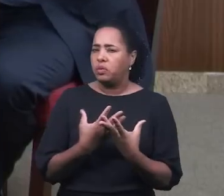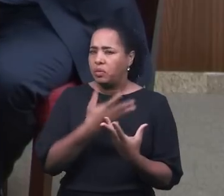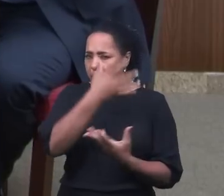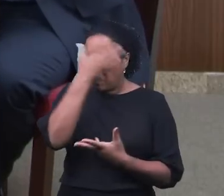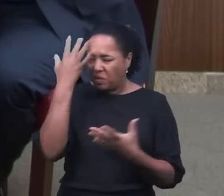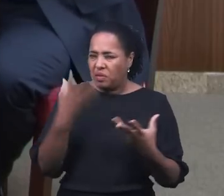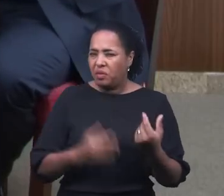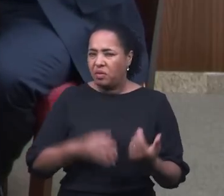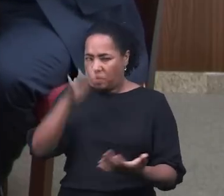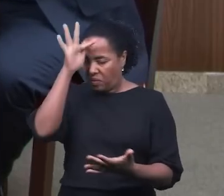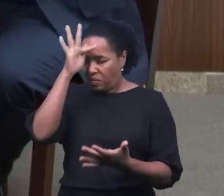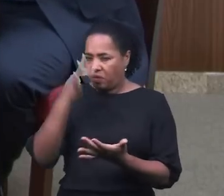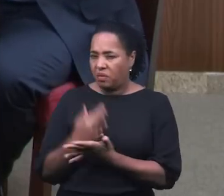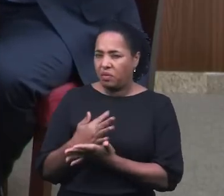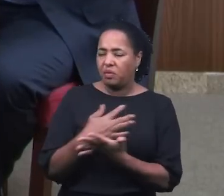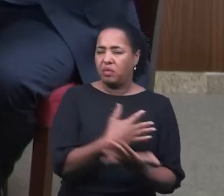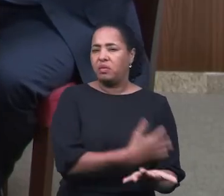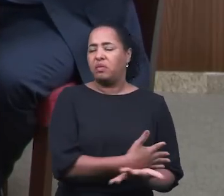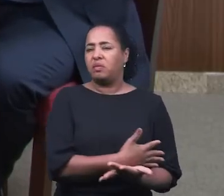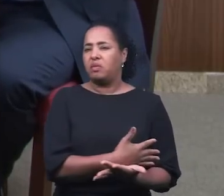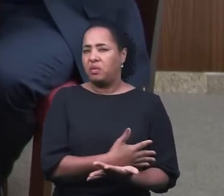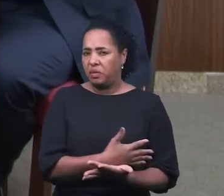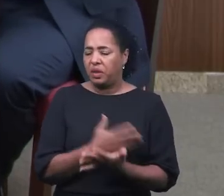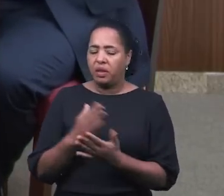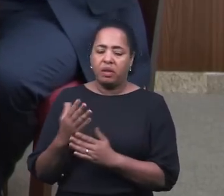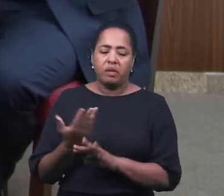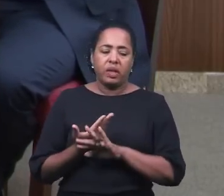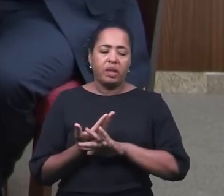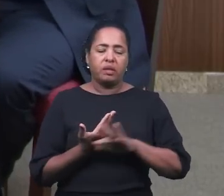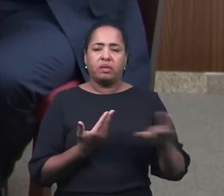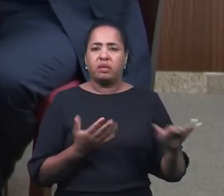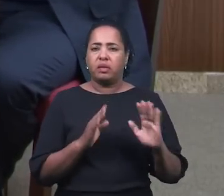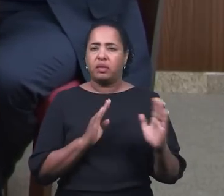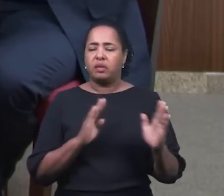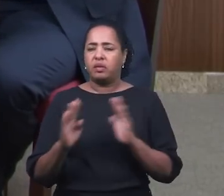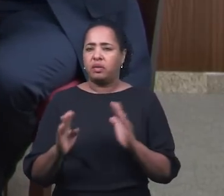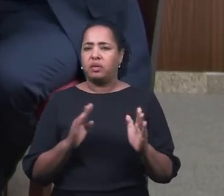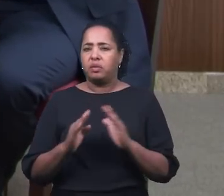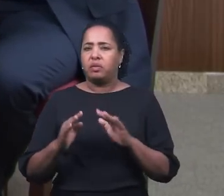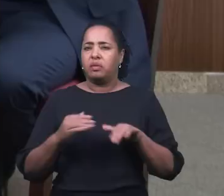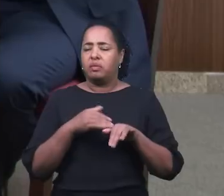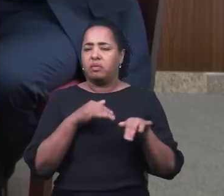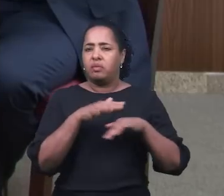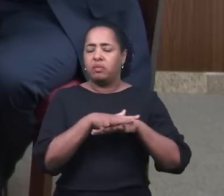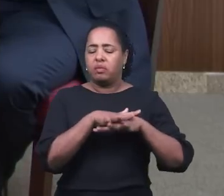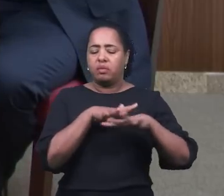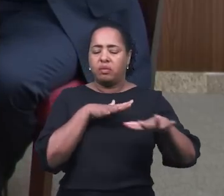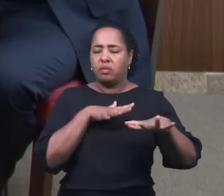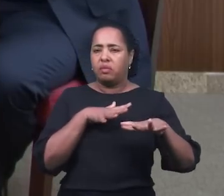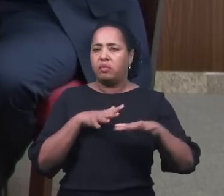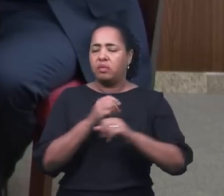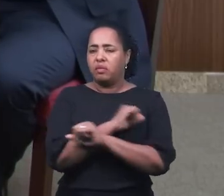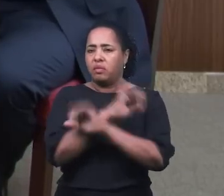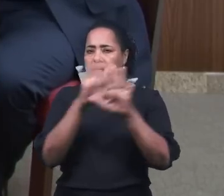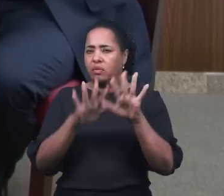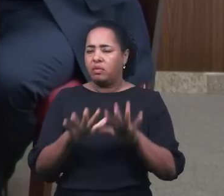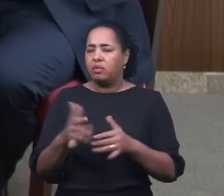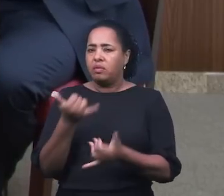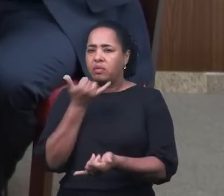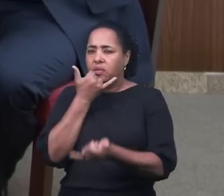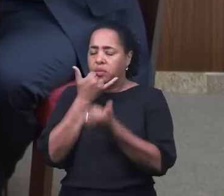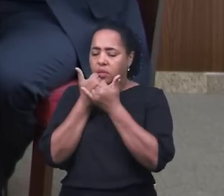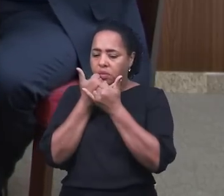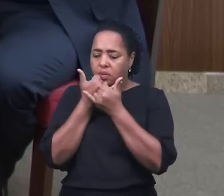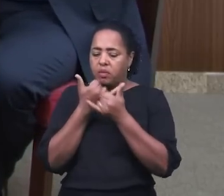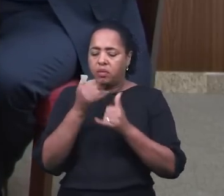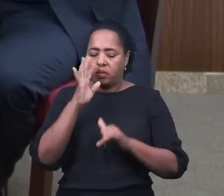apostataram da fé, o apóstata ficou para trás. No período de Davi havia clareza do perdão, mas hoje há um